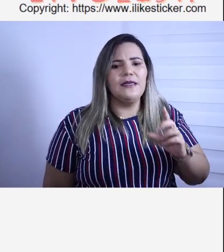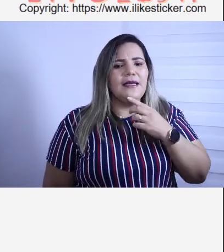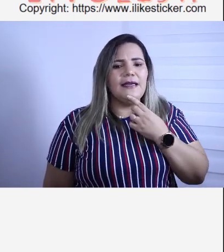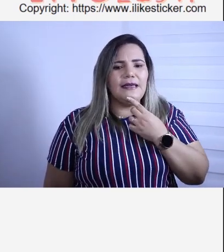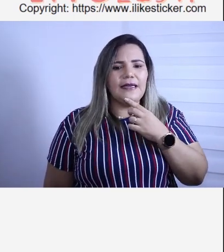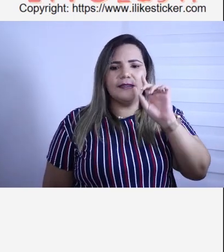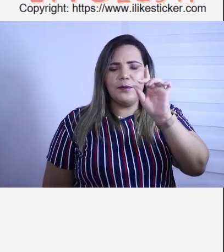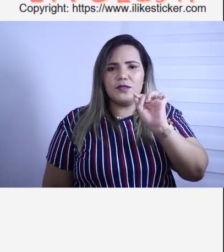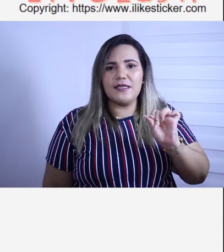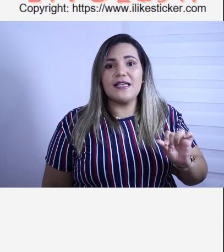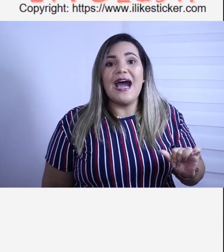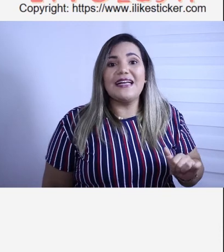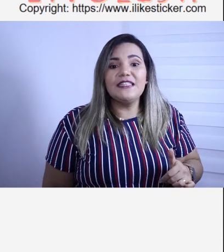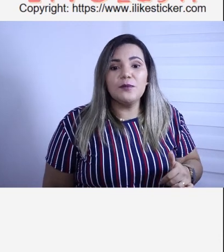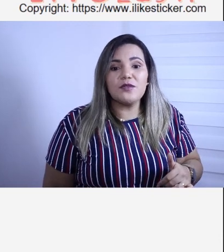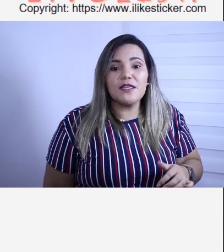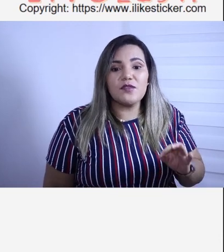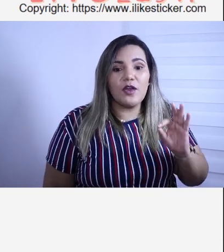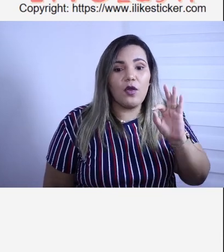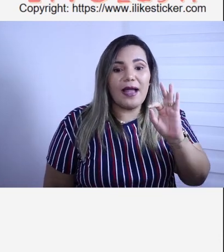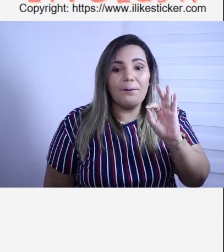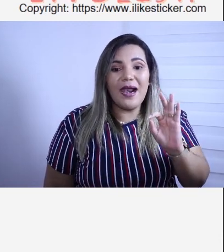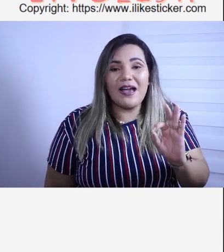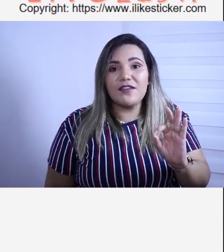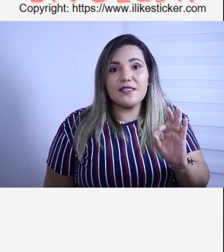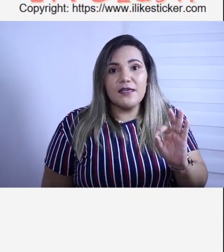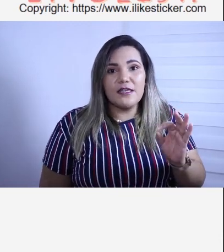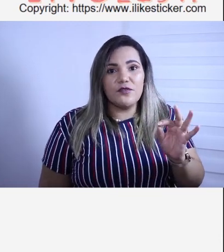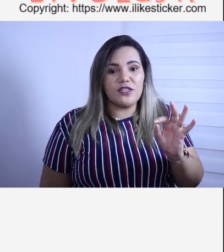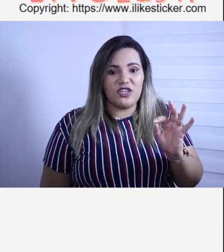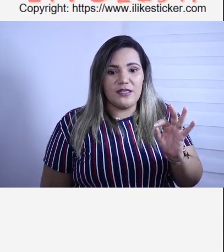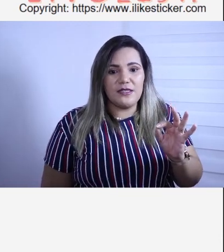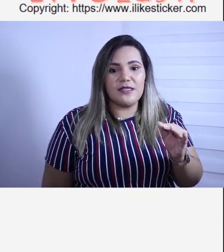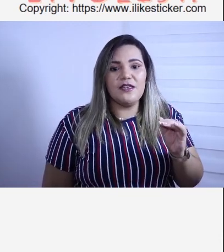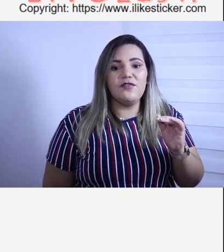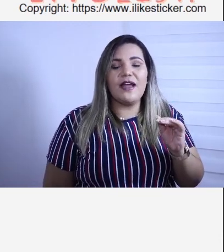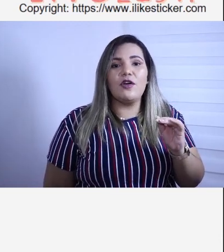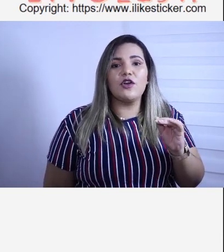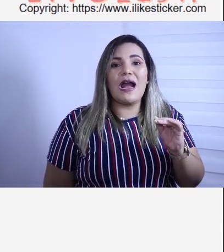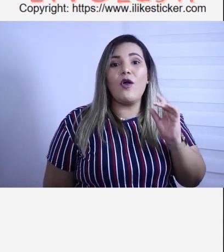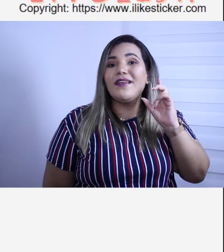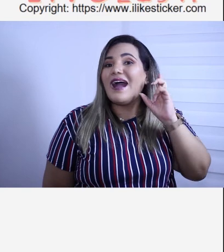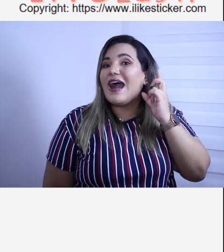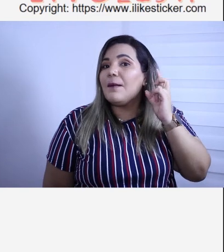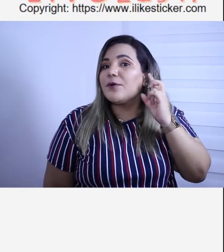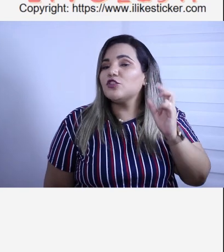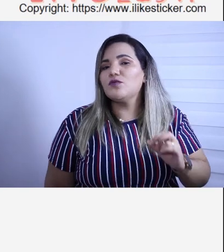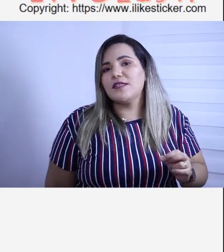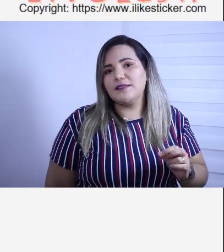tinha sobre teatro número 6 a dica número 6 você vai colocar palavras que você já disse e vai agora